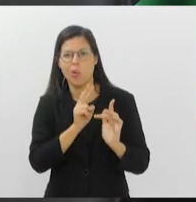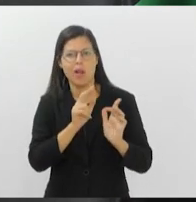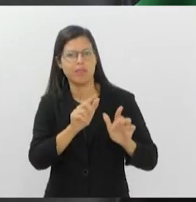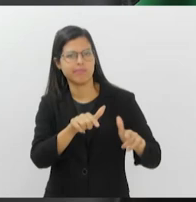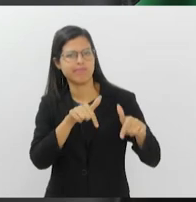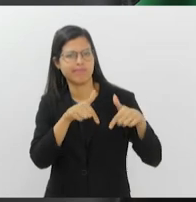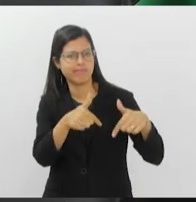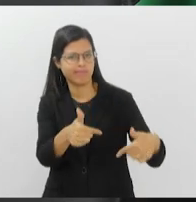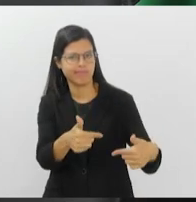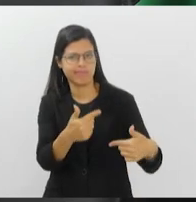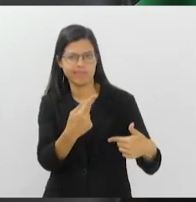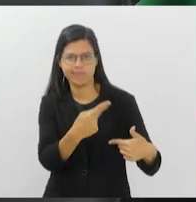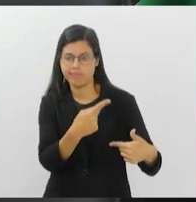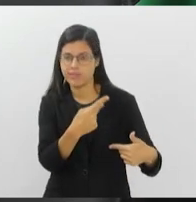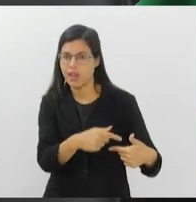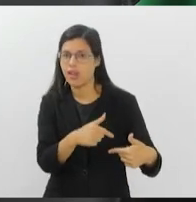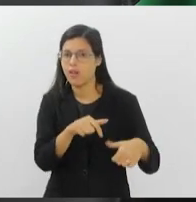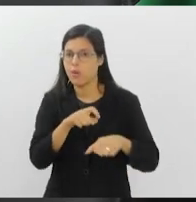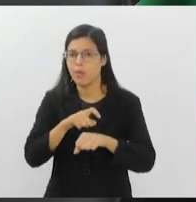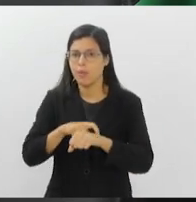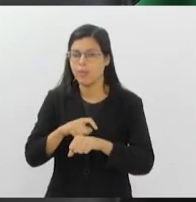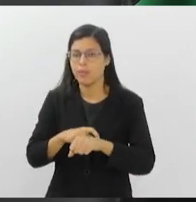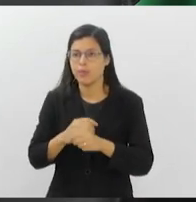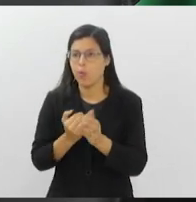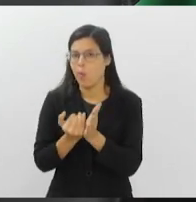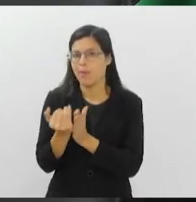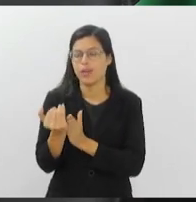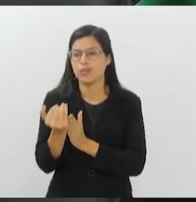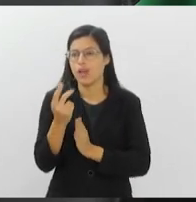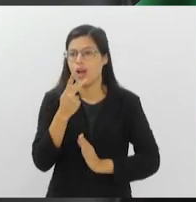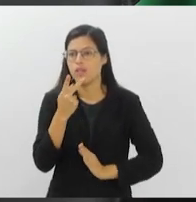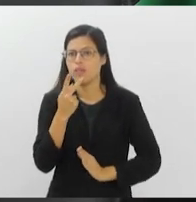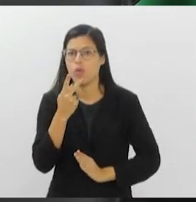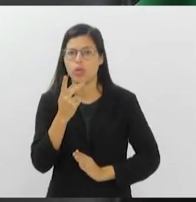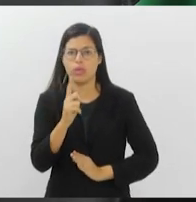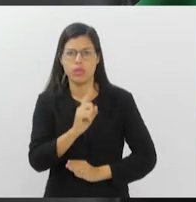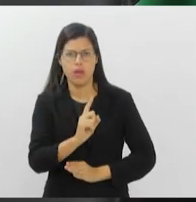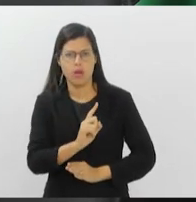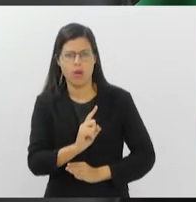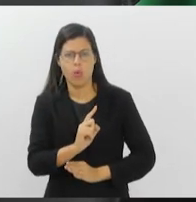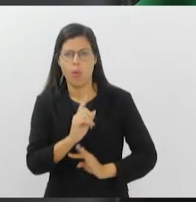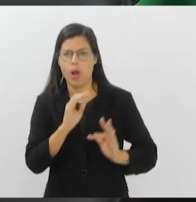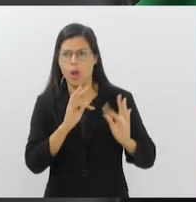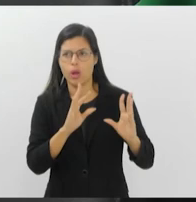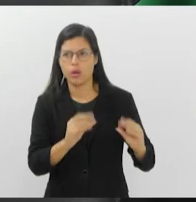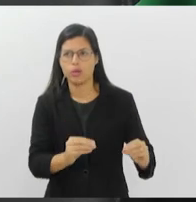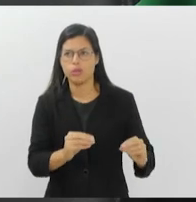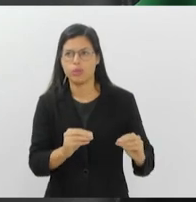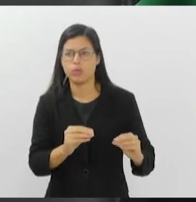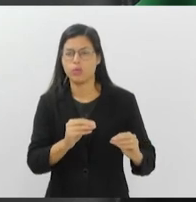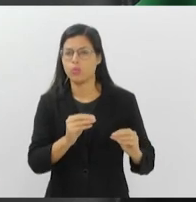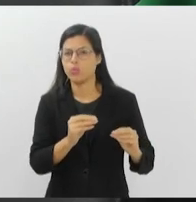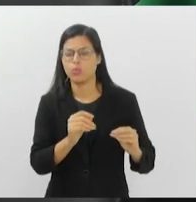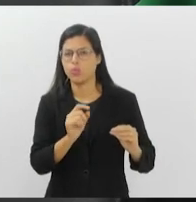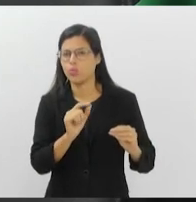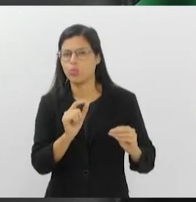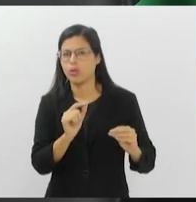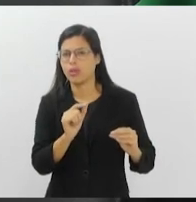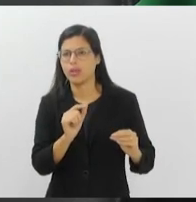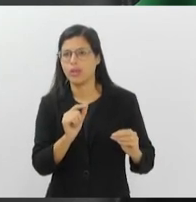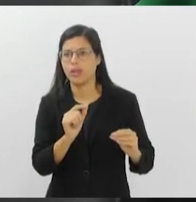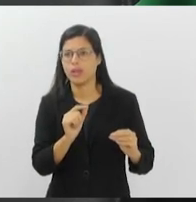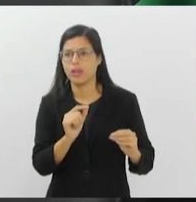que, desde o primeiro momento, ela disse não exatamente a tudo isso, né, que se traduz